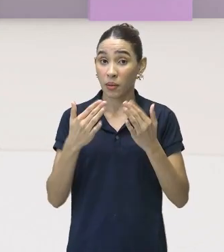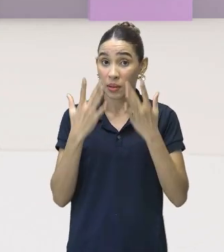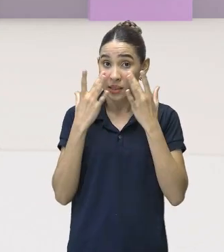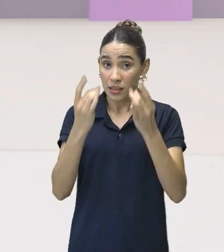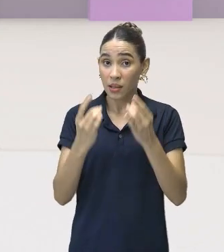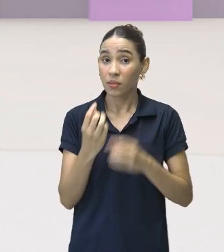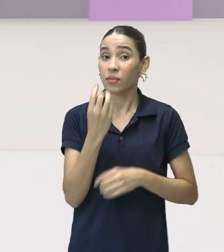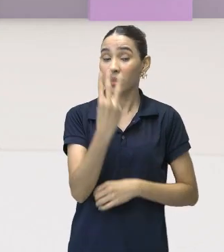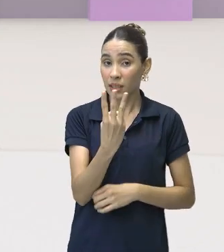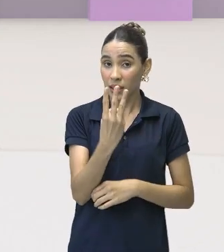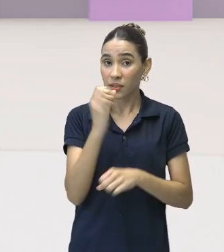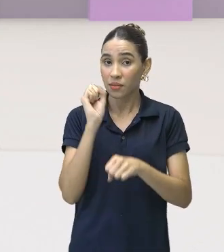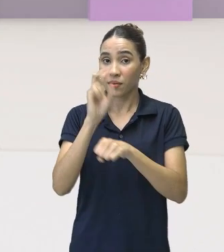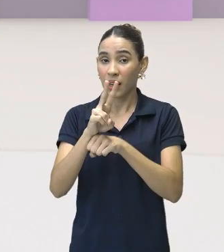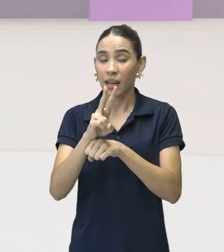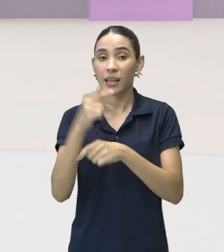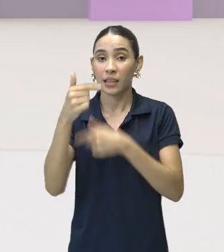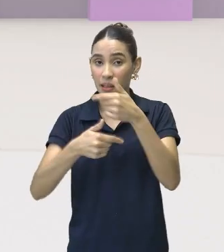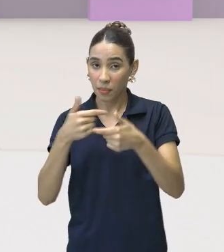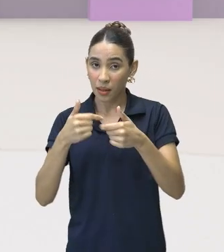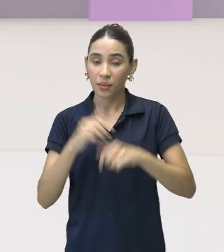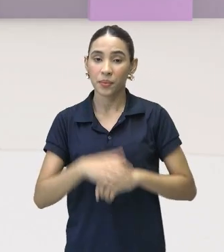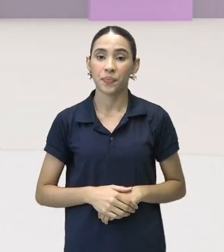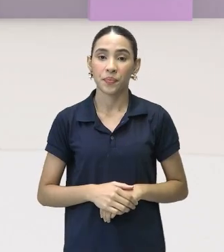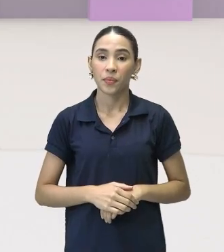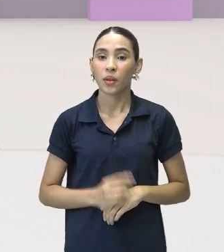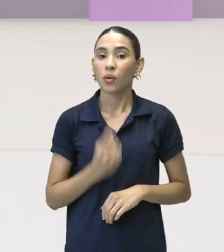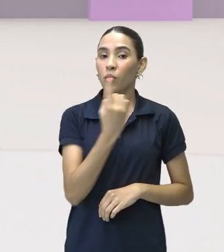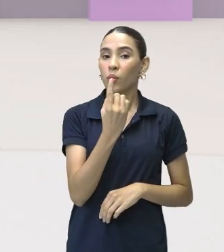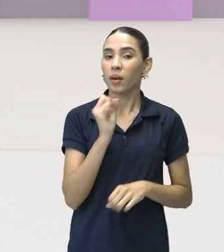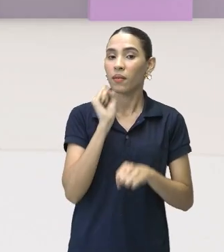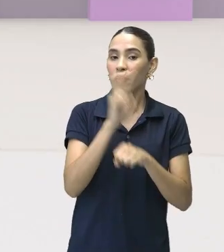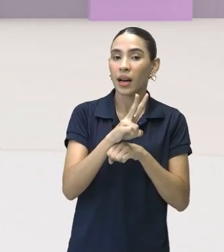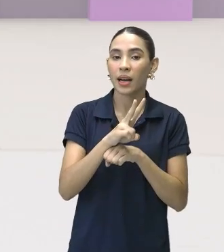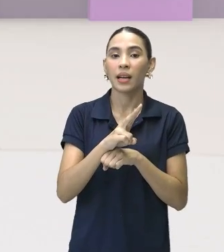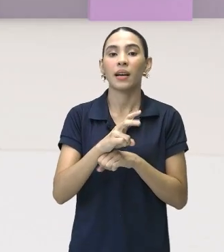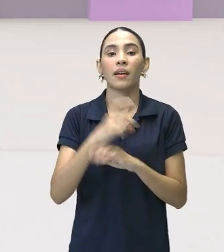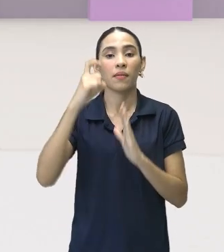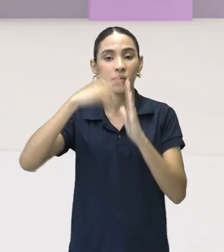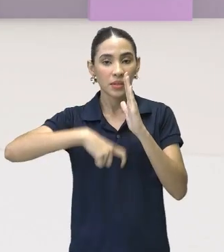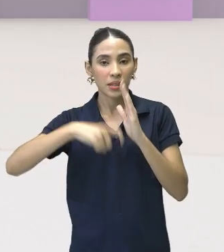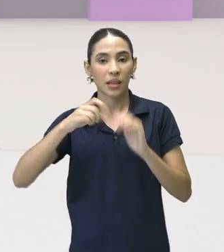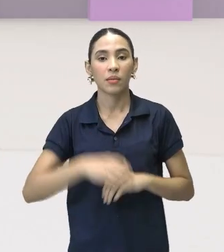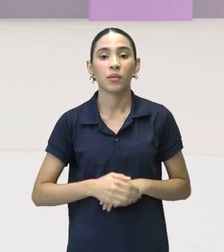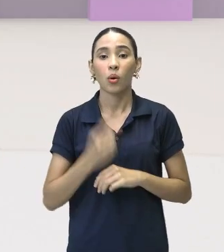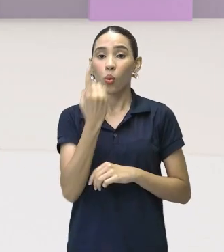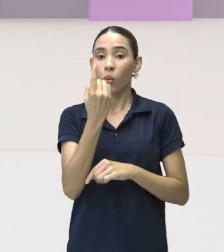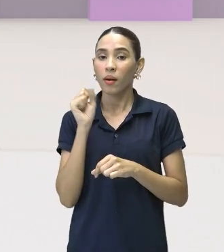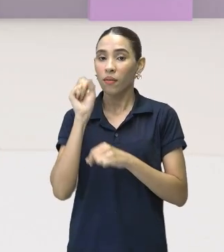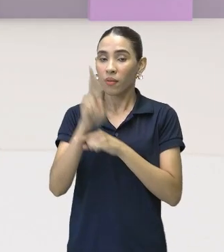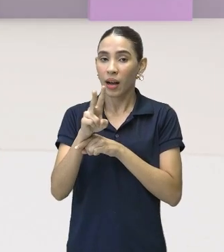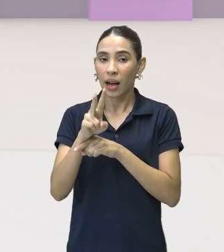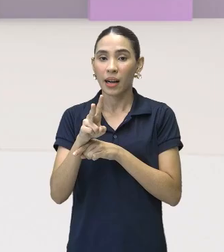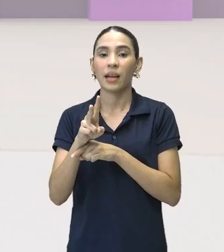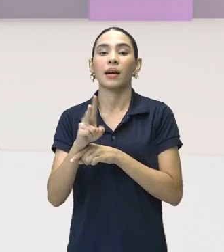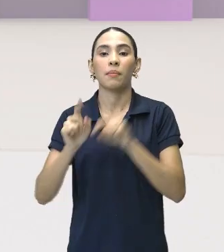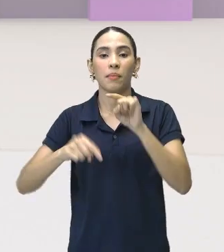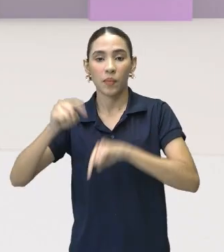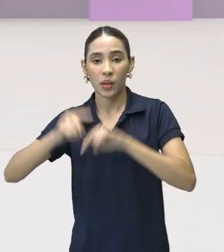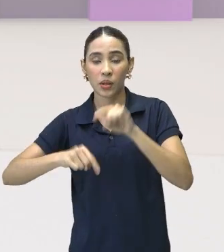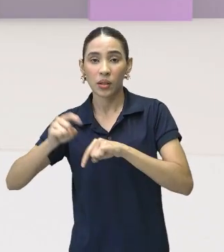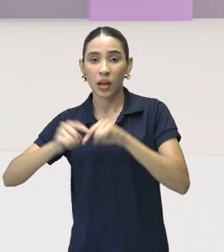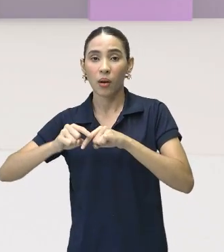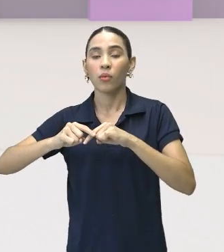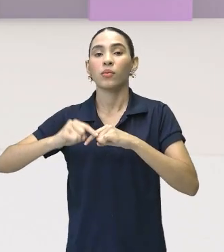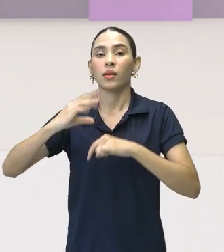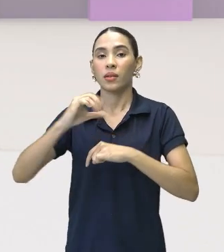bem, são 3 vagas de emprego. Uma vaga para fiscal, uma vaga para operador de